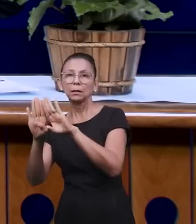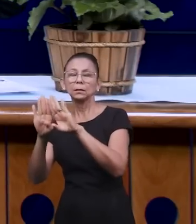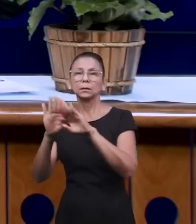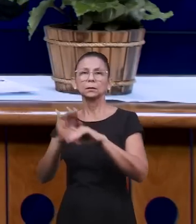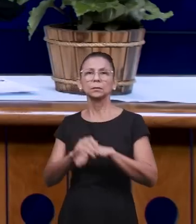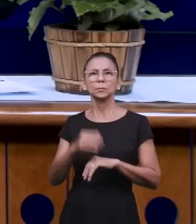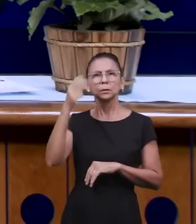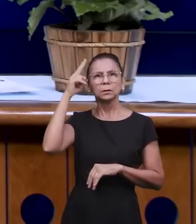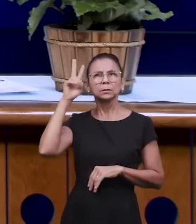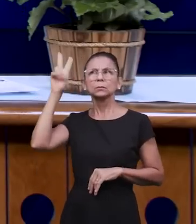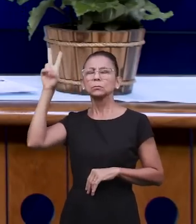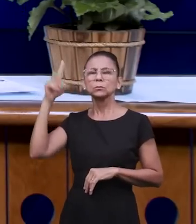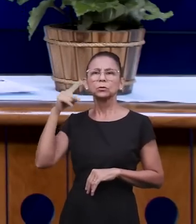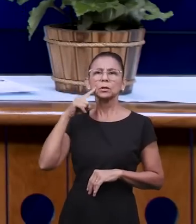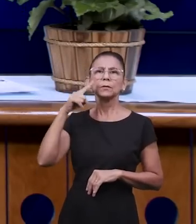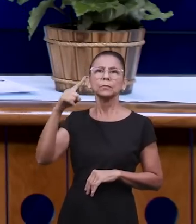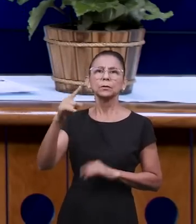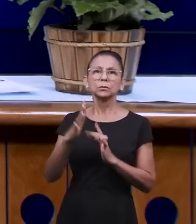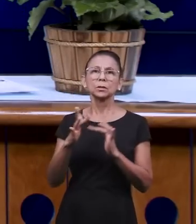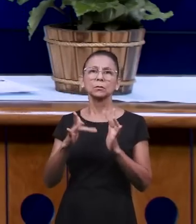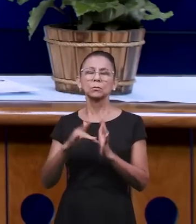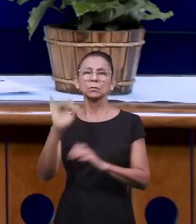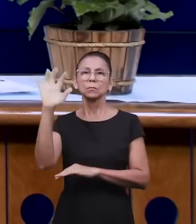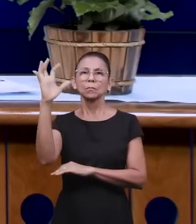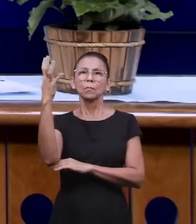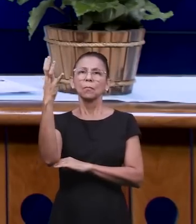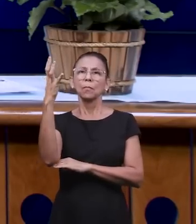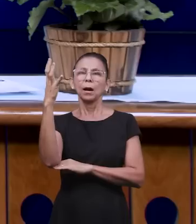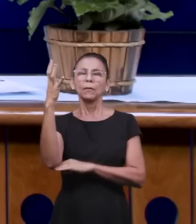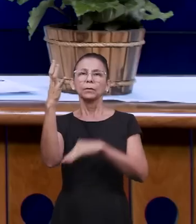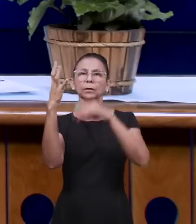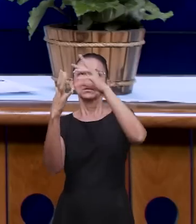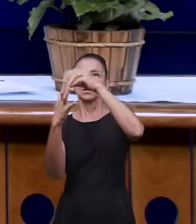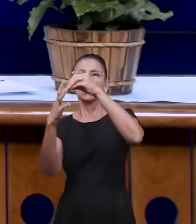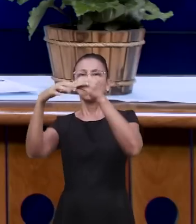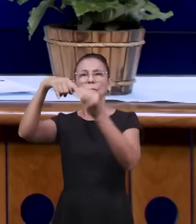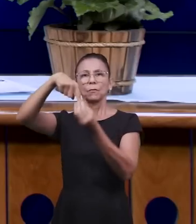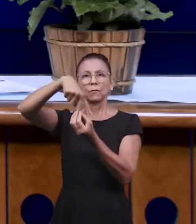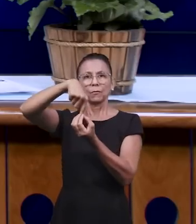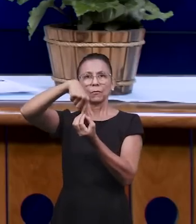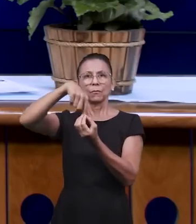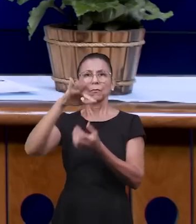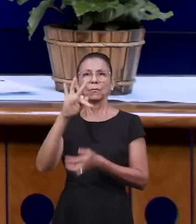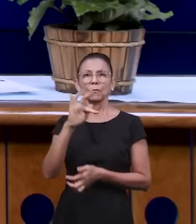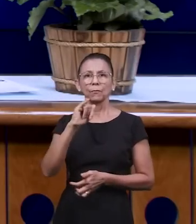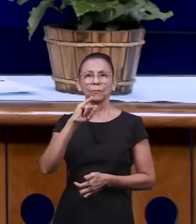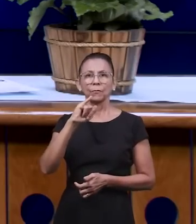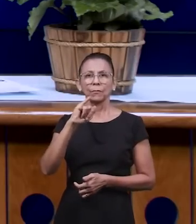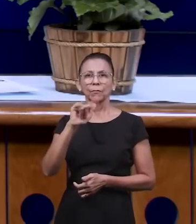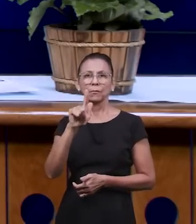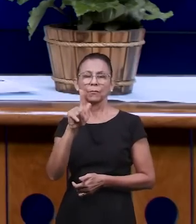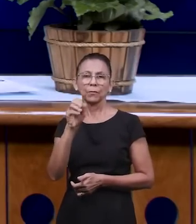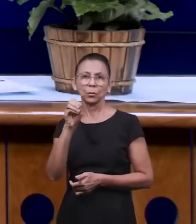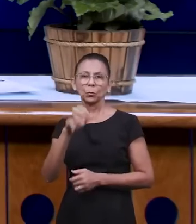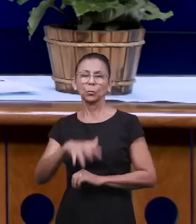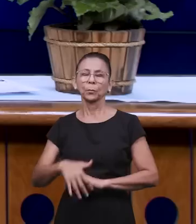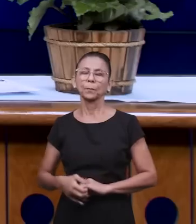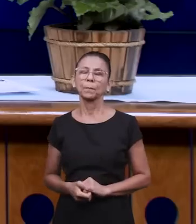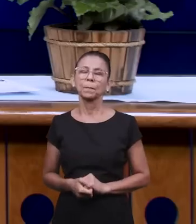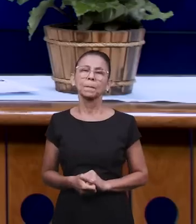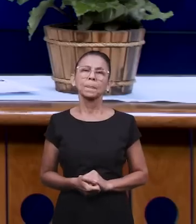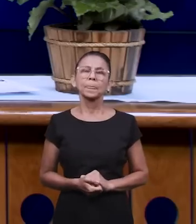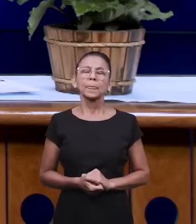isso que Israel esperava. E Jesus apareceu numa outra figura, porque